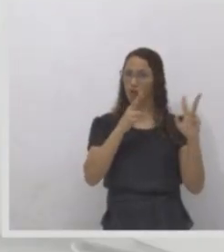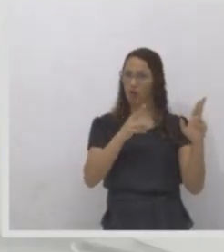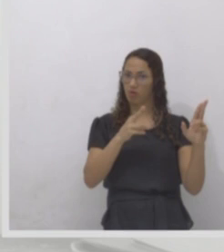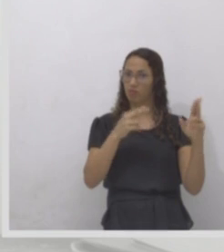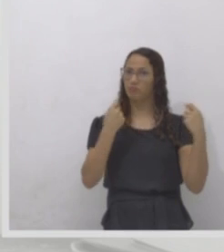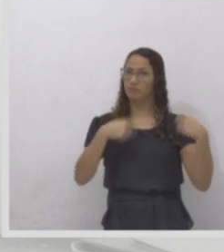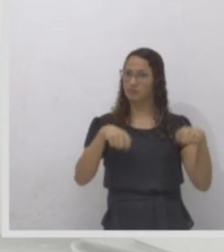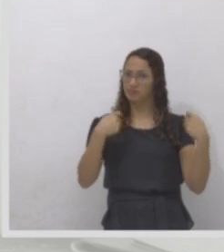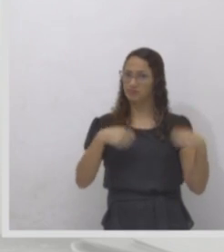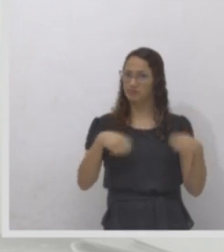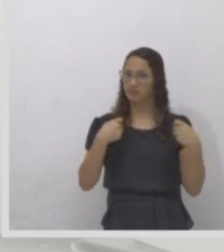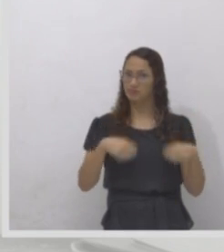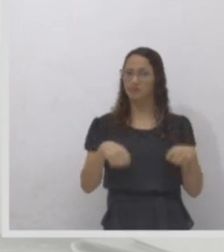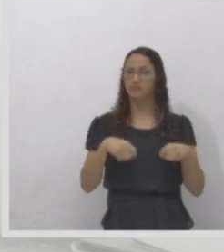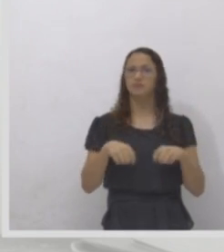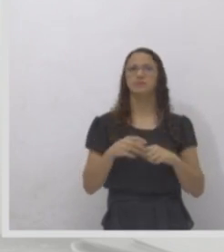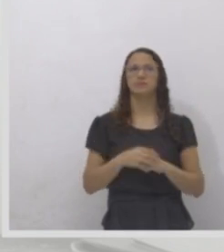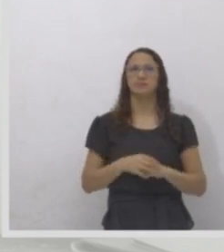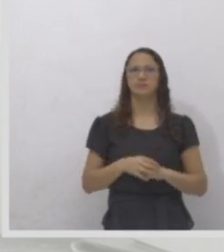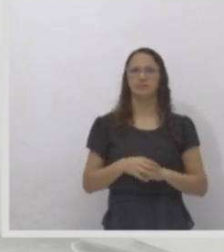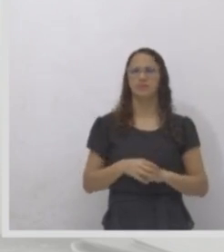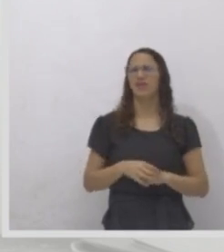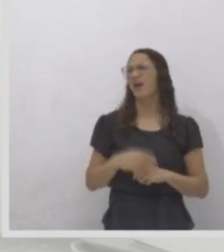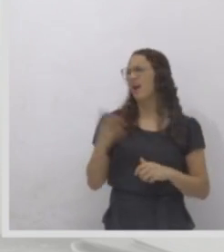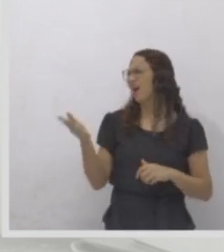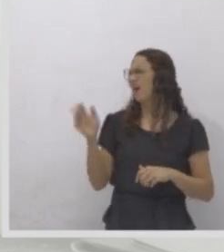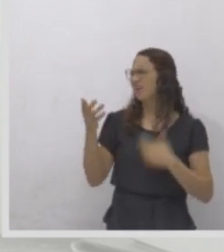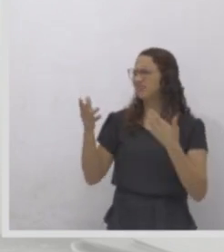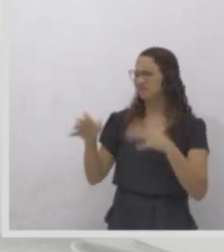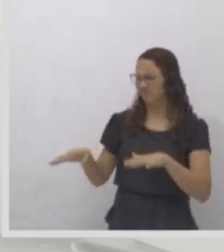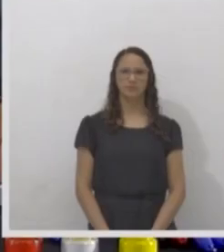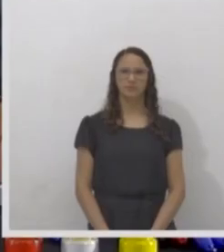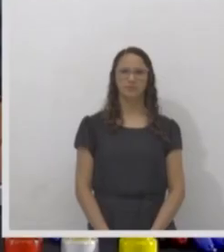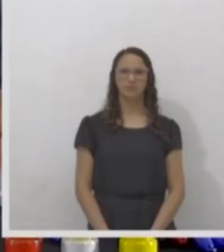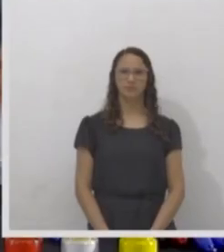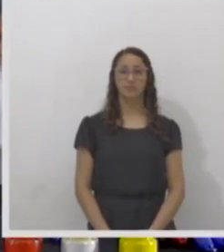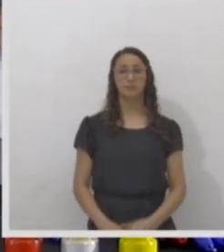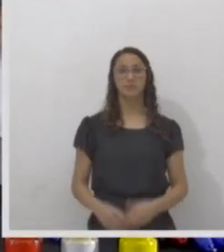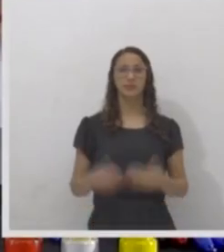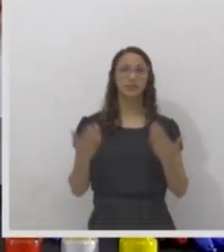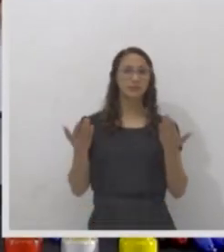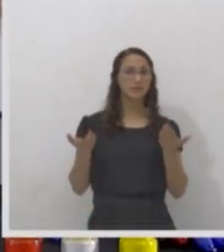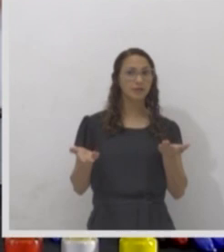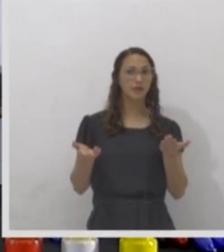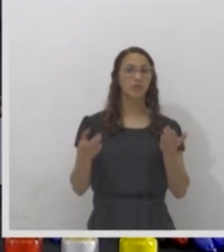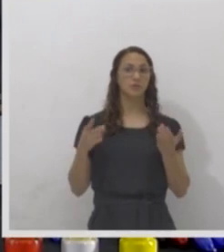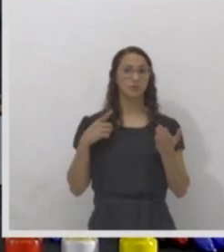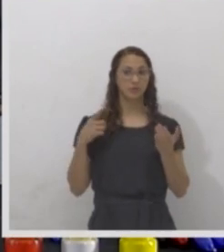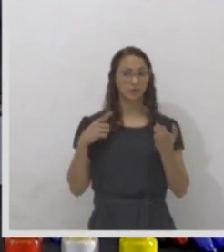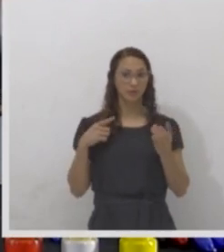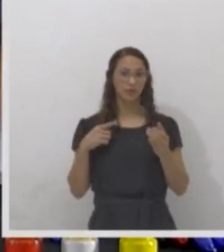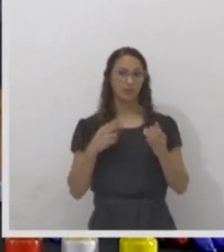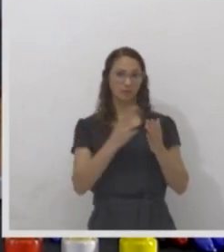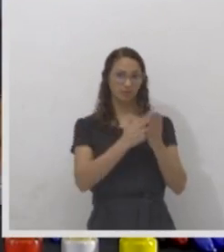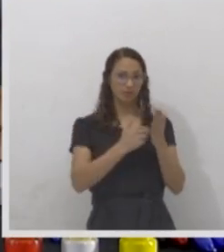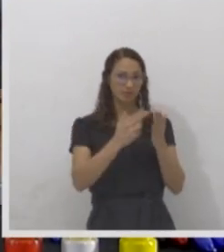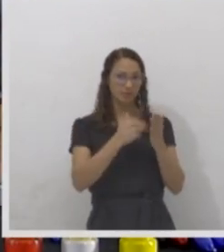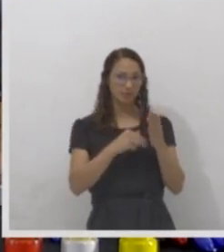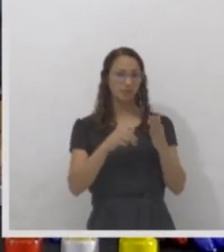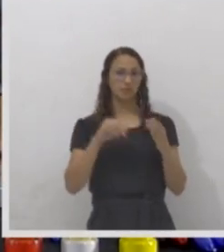fazer o molde, eu posso já desenhar direto no isopor? Pode sim. Bom, aqui eu tenho o molde do corpo, tenho a